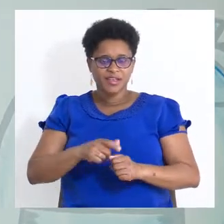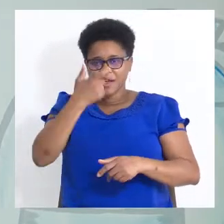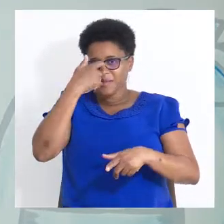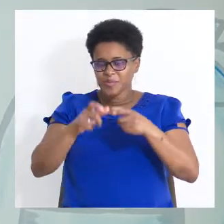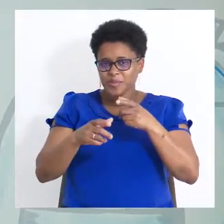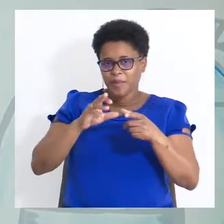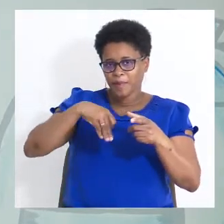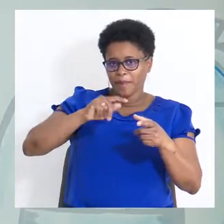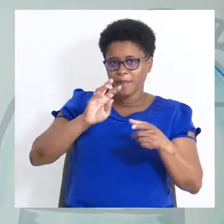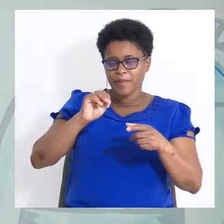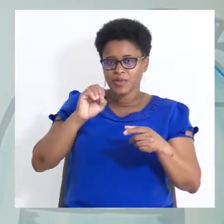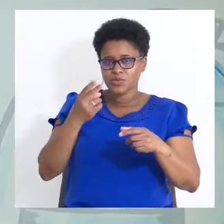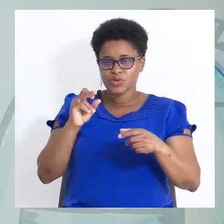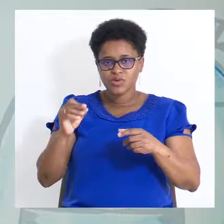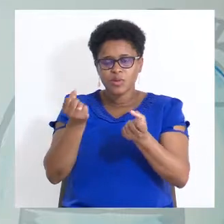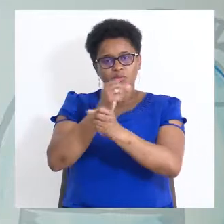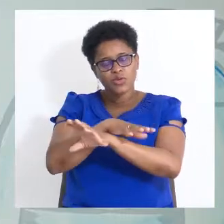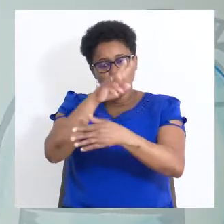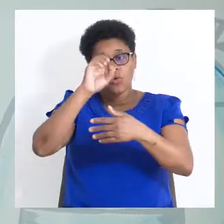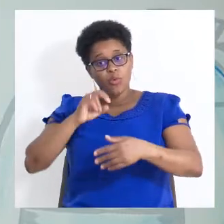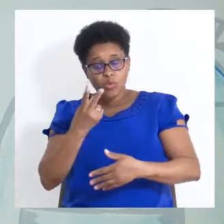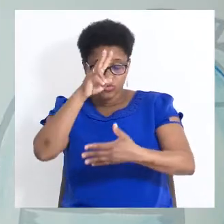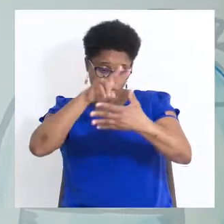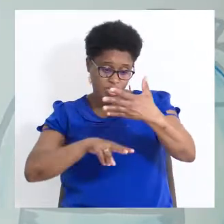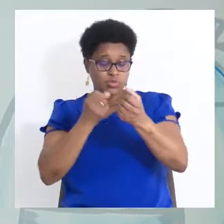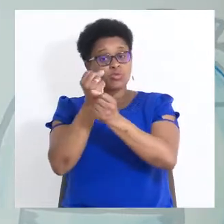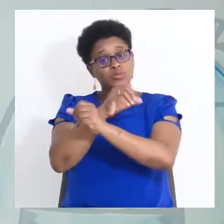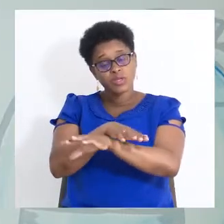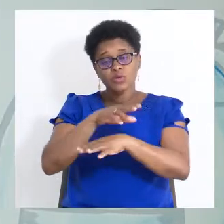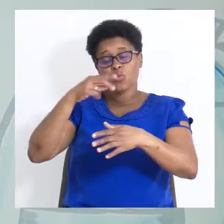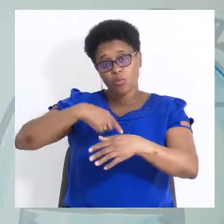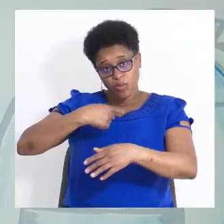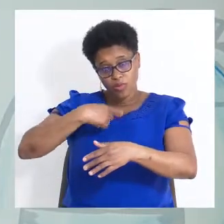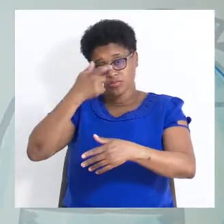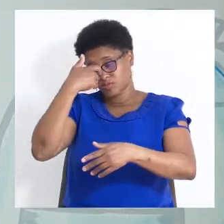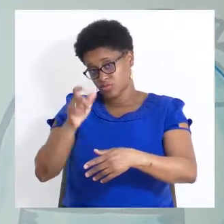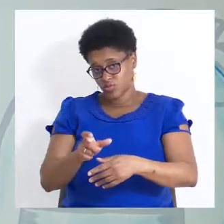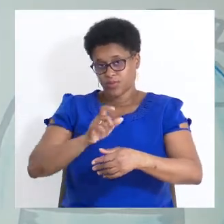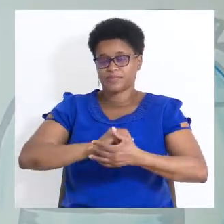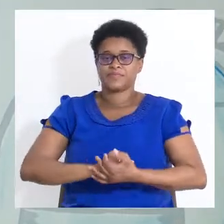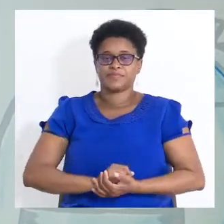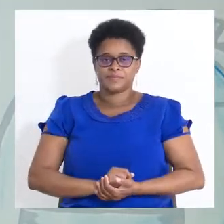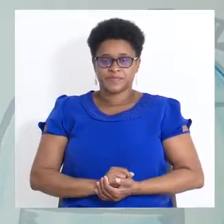a persuasão da publicidade, do texto publicitário no próprio